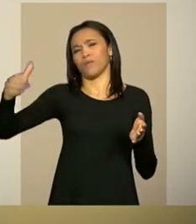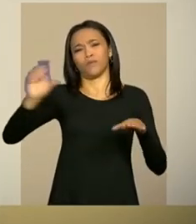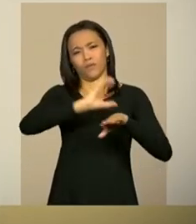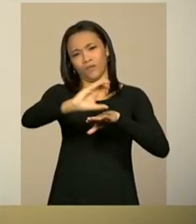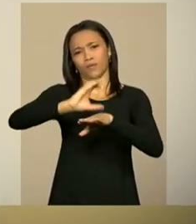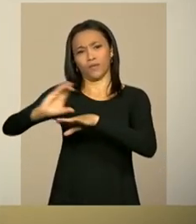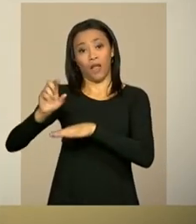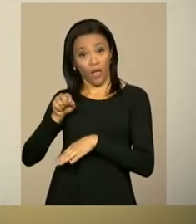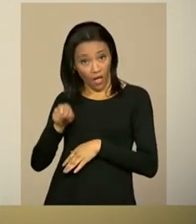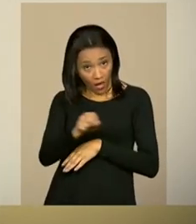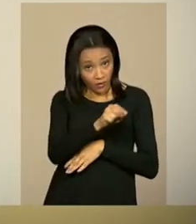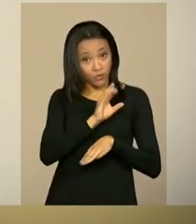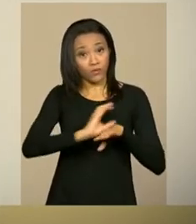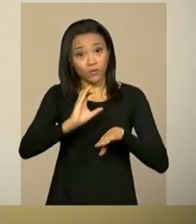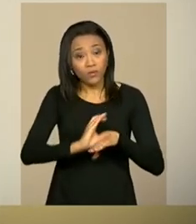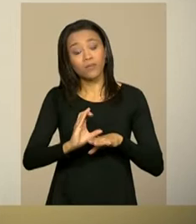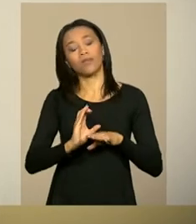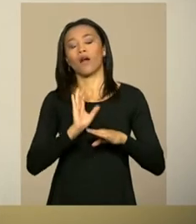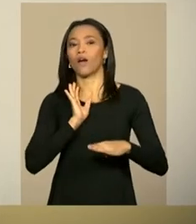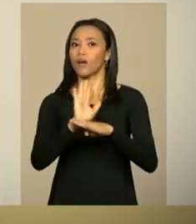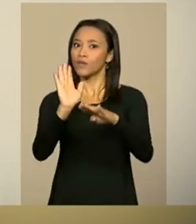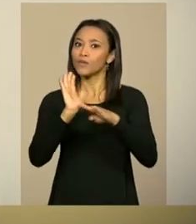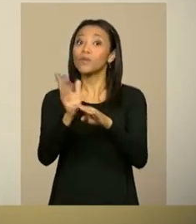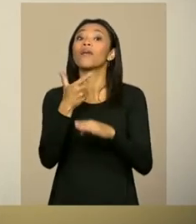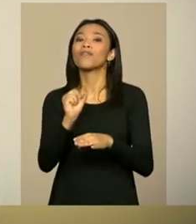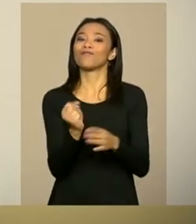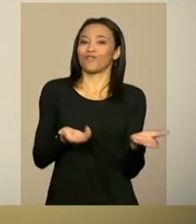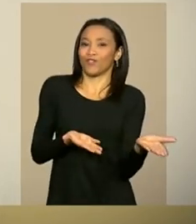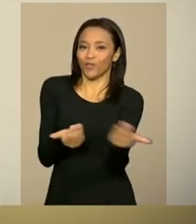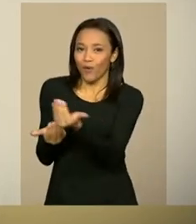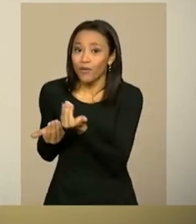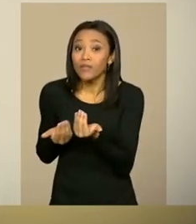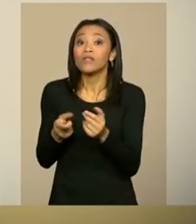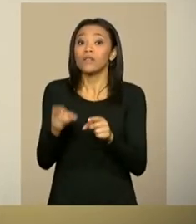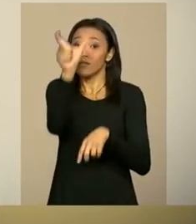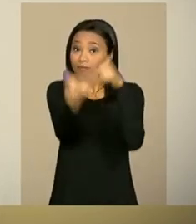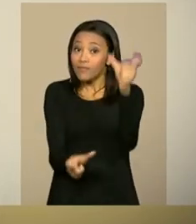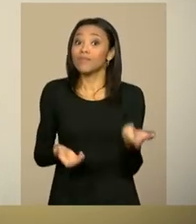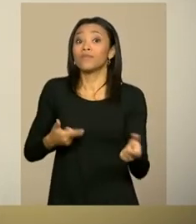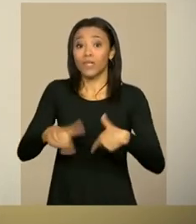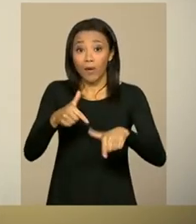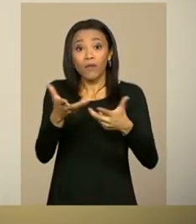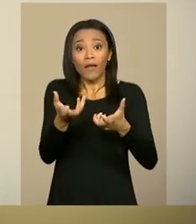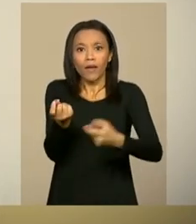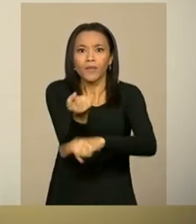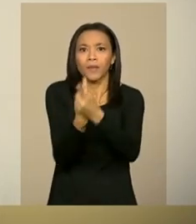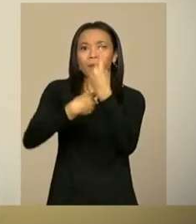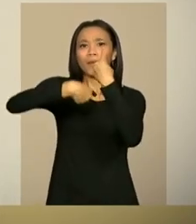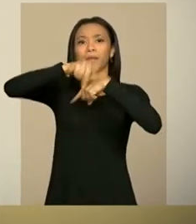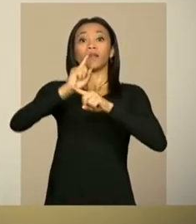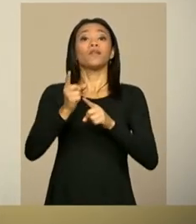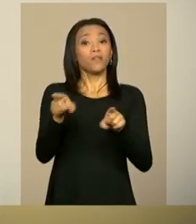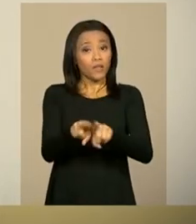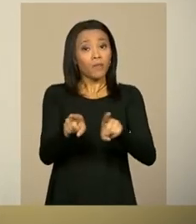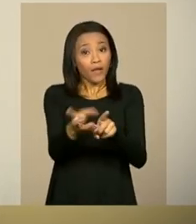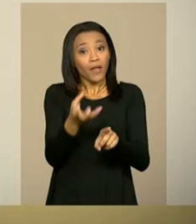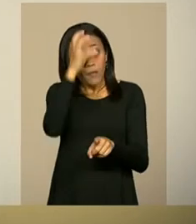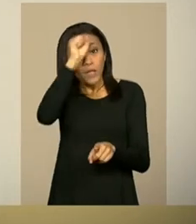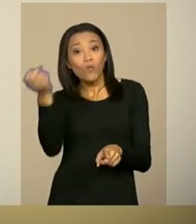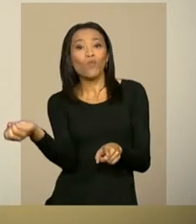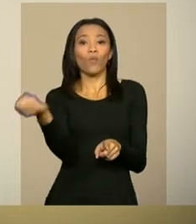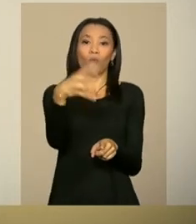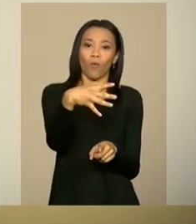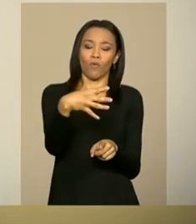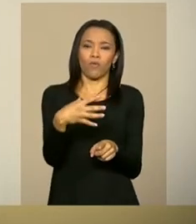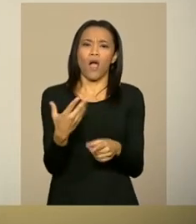esses cursos Luciano ajudam muito aqueles jovens e trabalhadores que querem crescer e aprender uma nova atividade